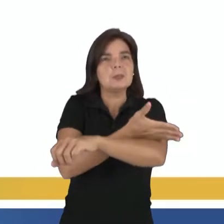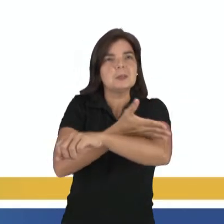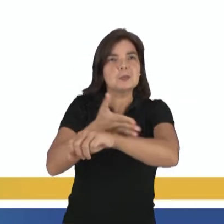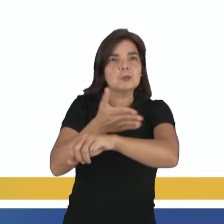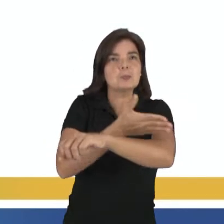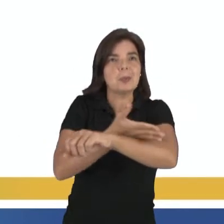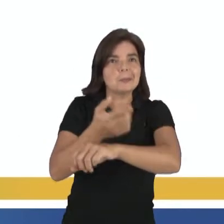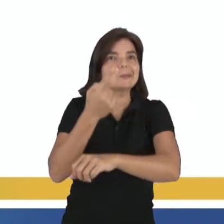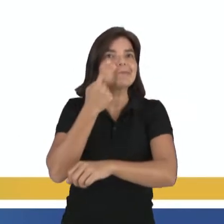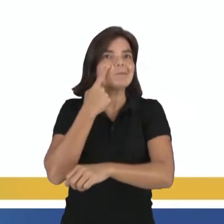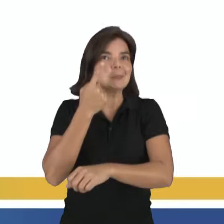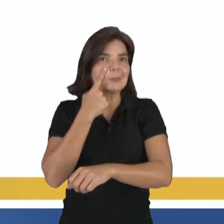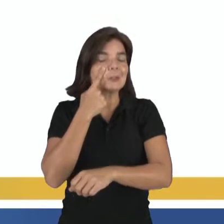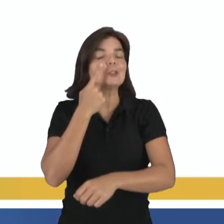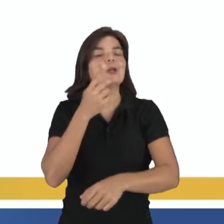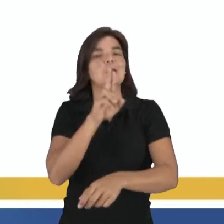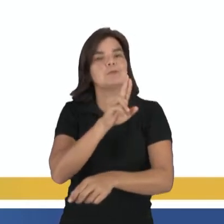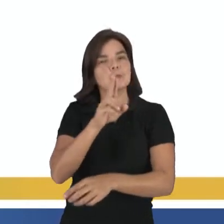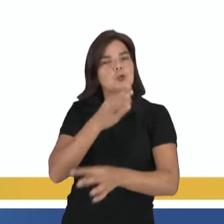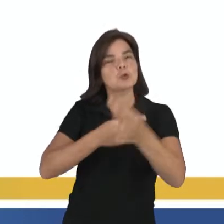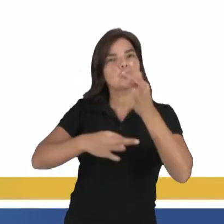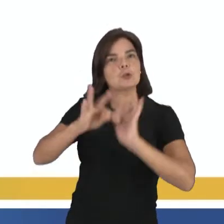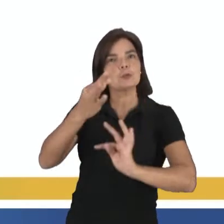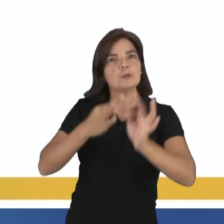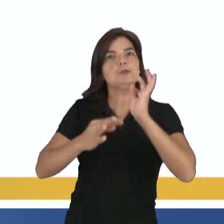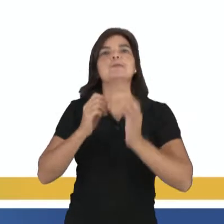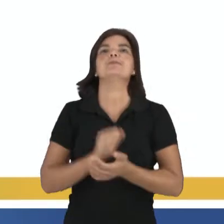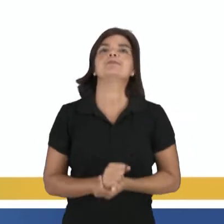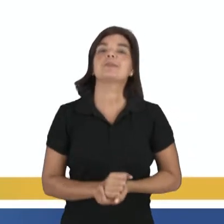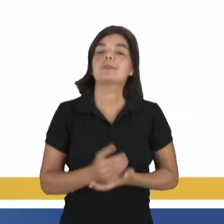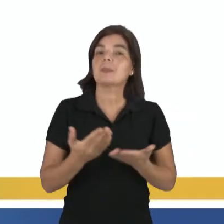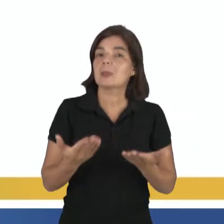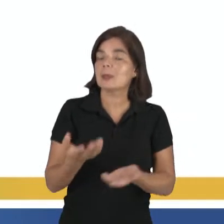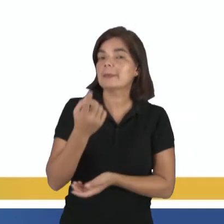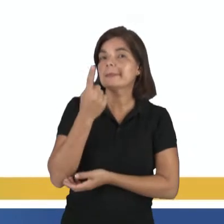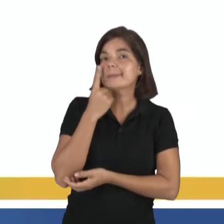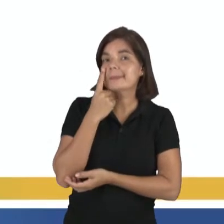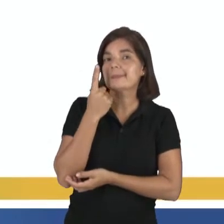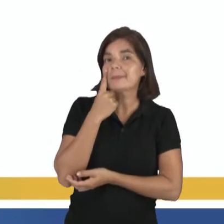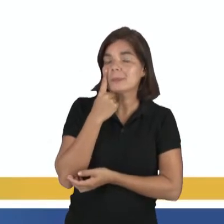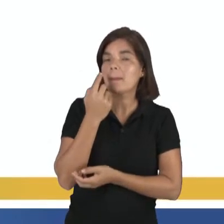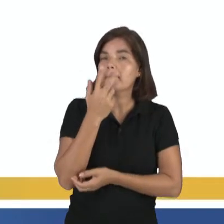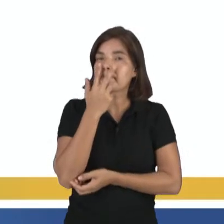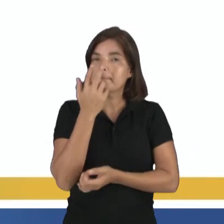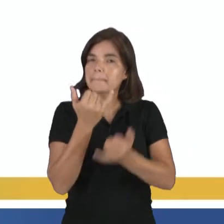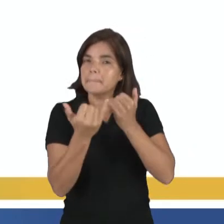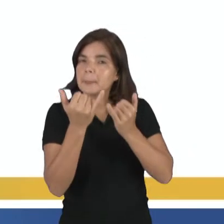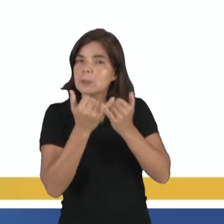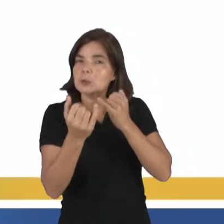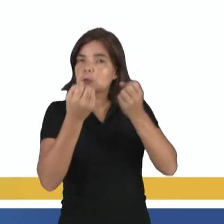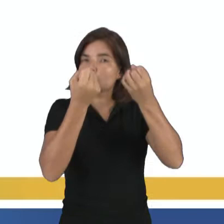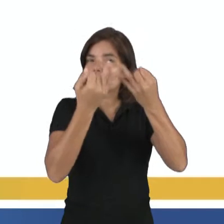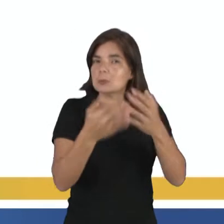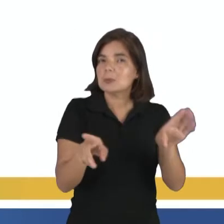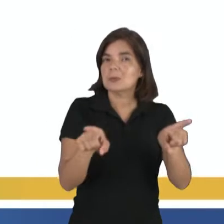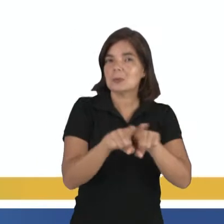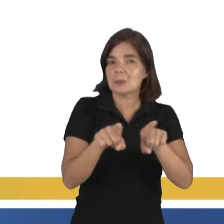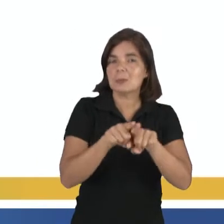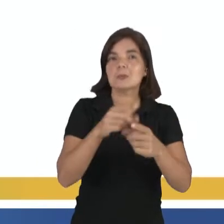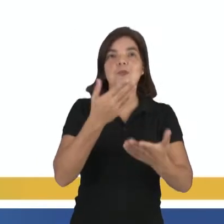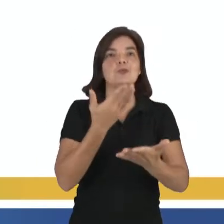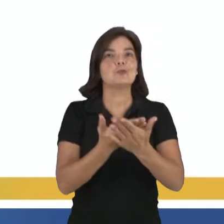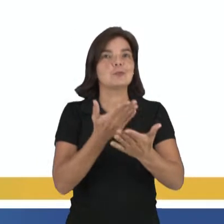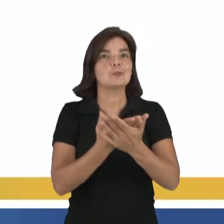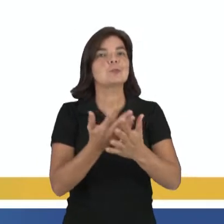com o que estamos acostumados a relacionar a essa chamada tecnologia. Então aqui já é mais parecido com aquele conceito que a gente tem de